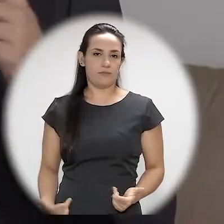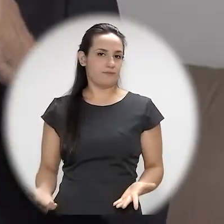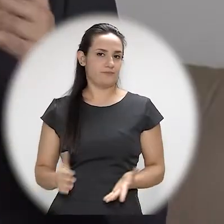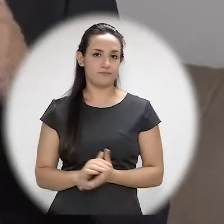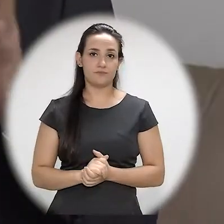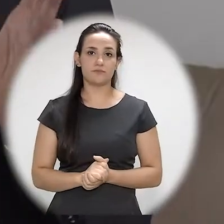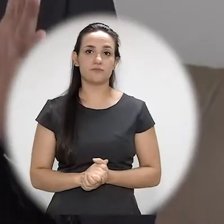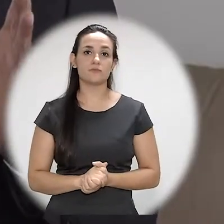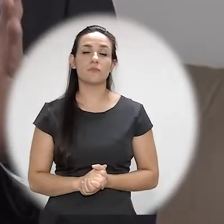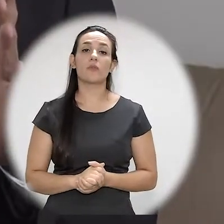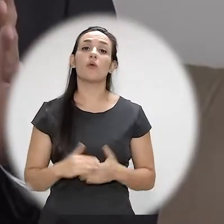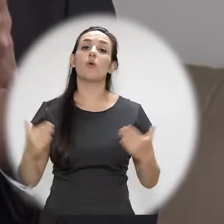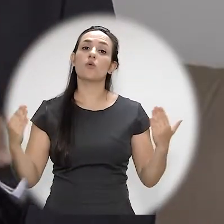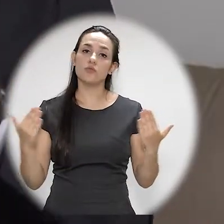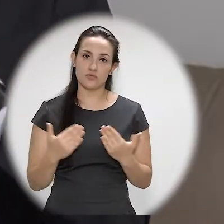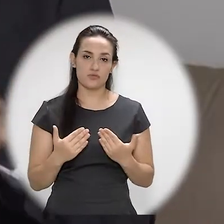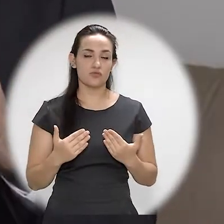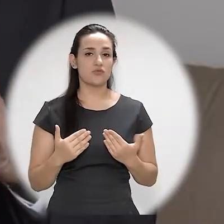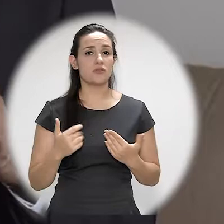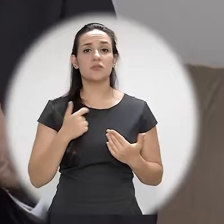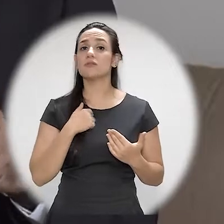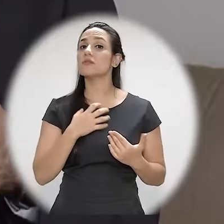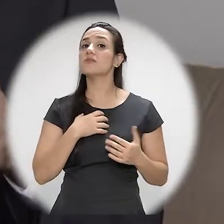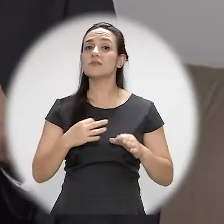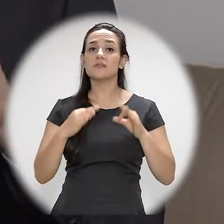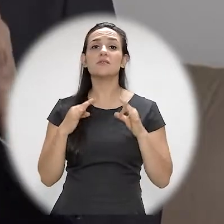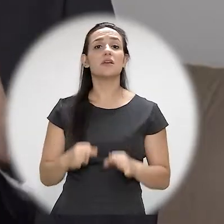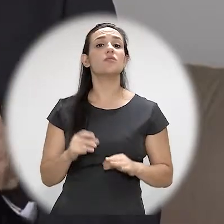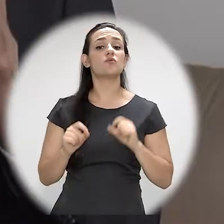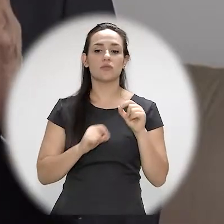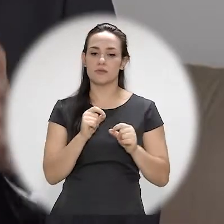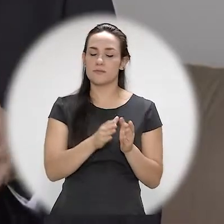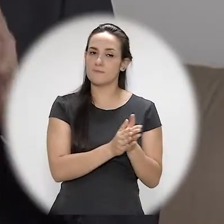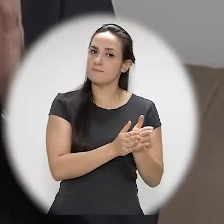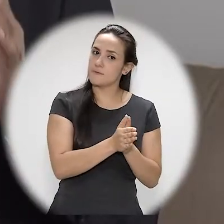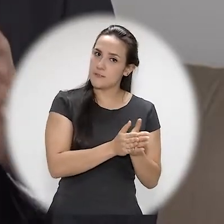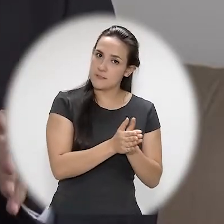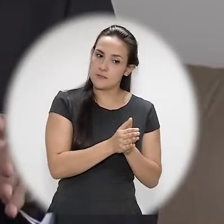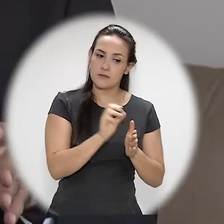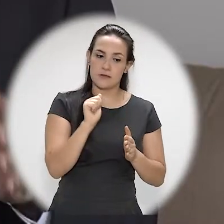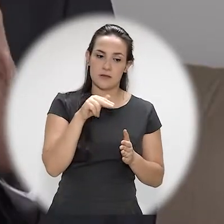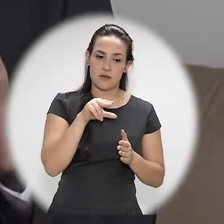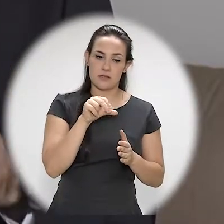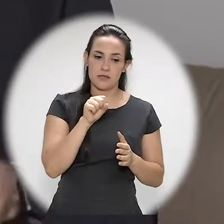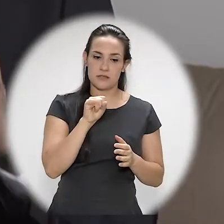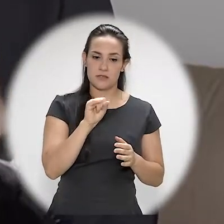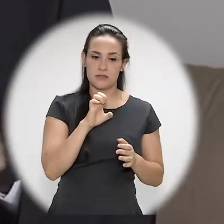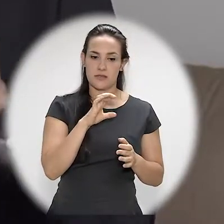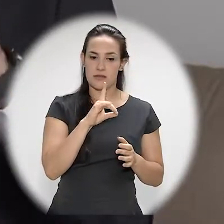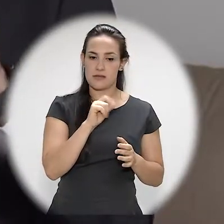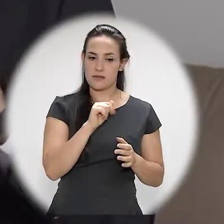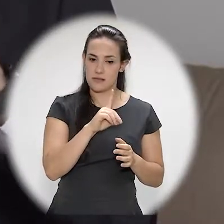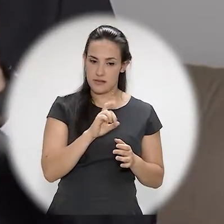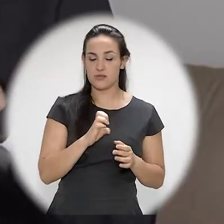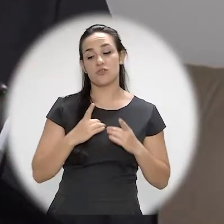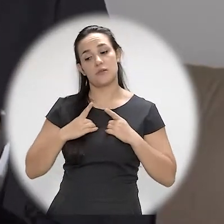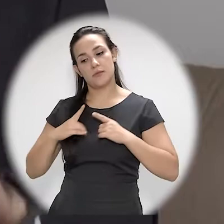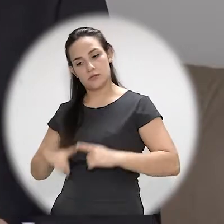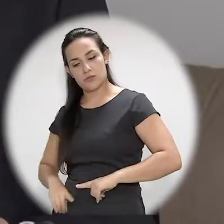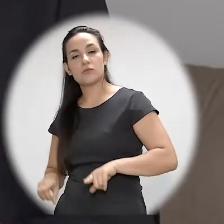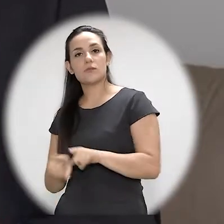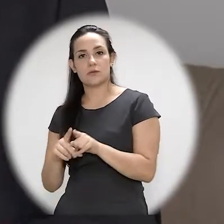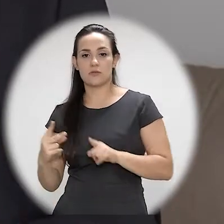outra. O que a gente tem hoje? Nós temos hoje a certeza absoluta do aumento de ansiedade e depressão na população em geral.